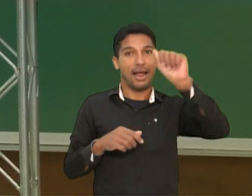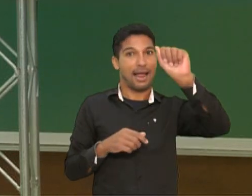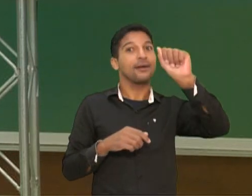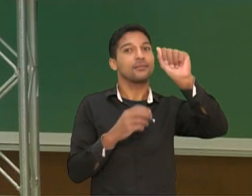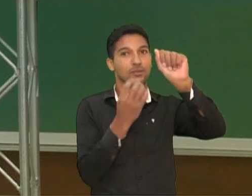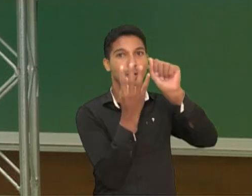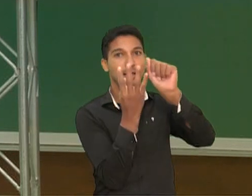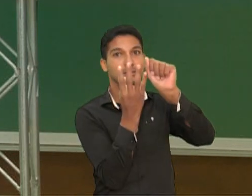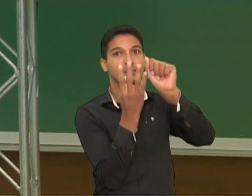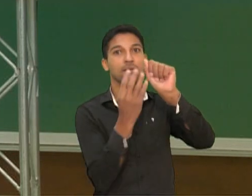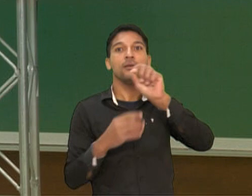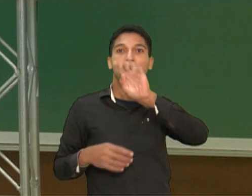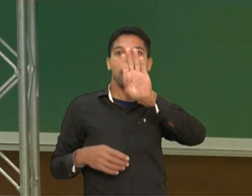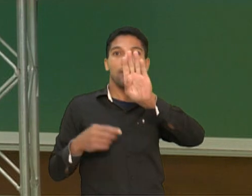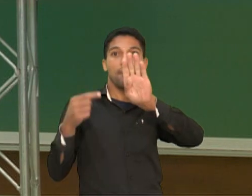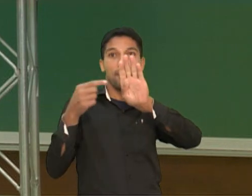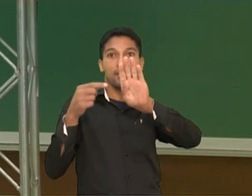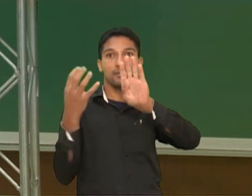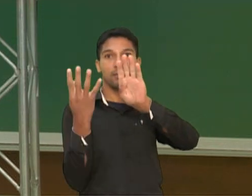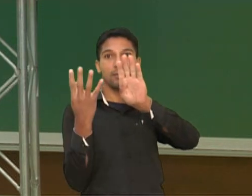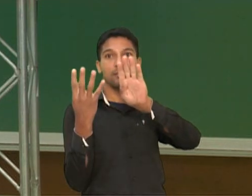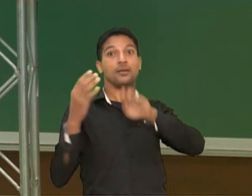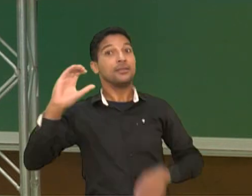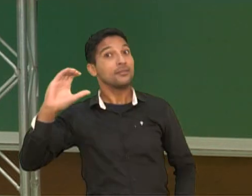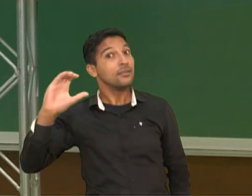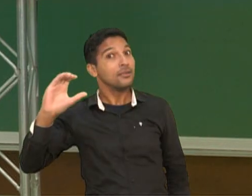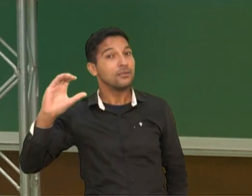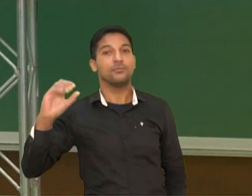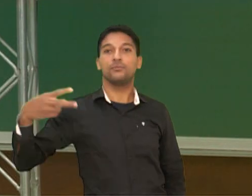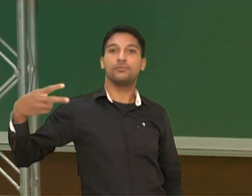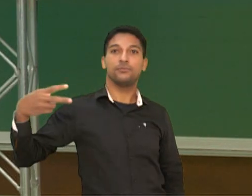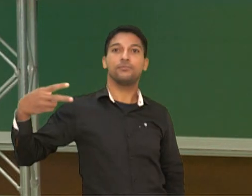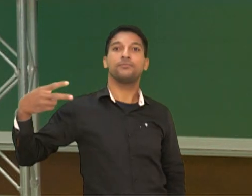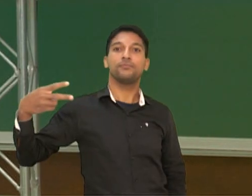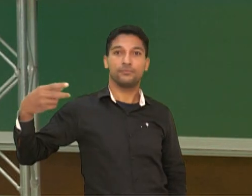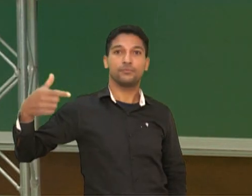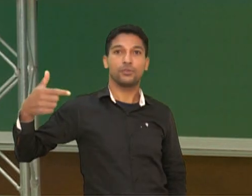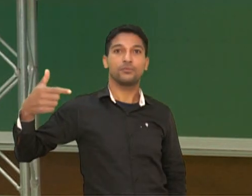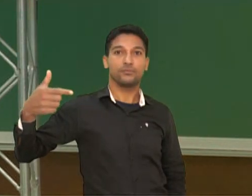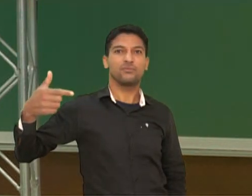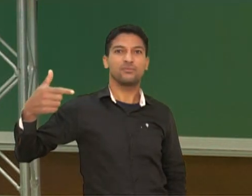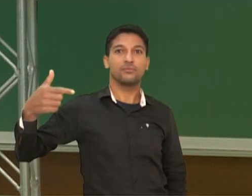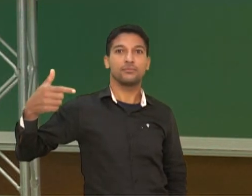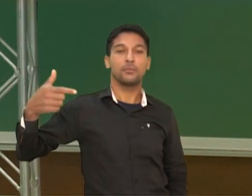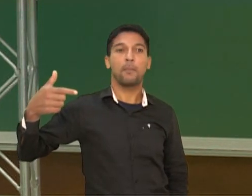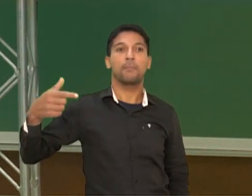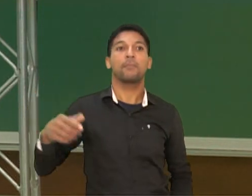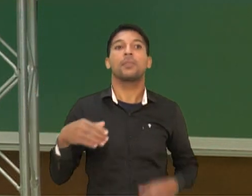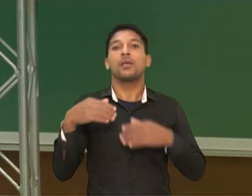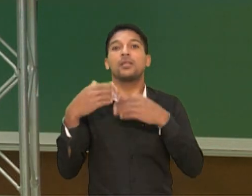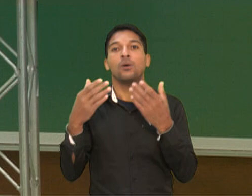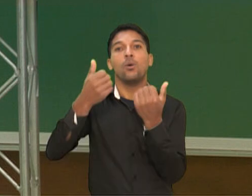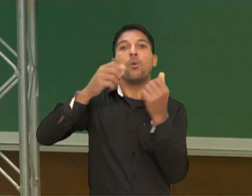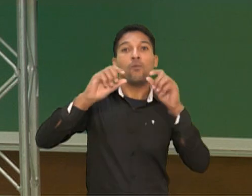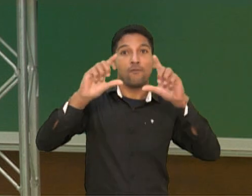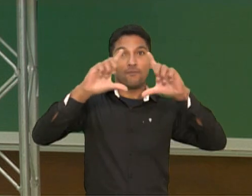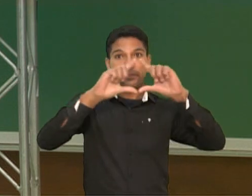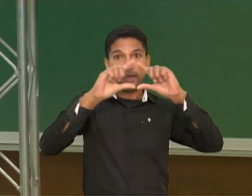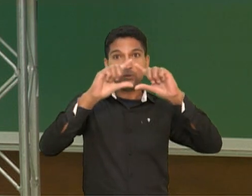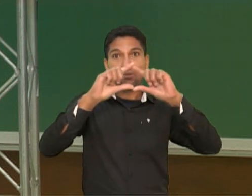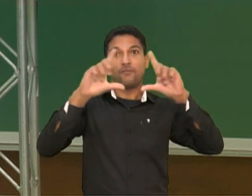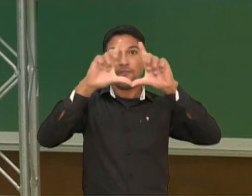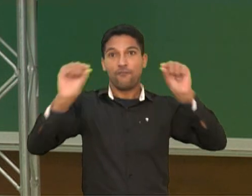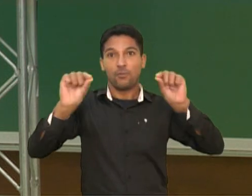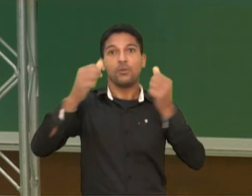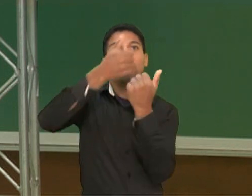B vale menos 4 e o C vale 2. Substituindo, então, na fórmula para o cálculo do delta, eu terei